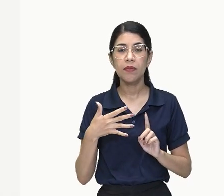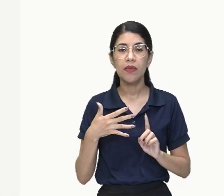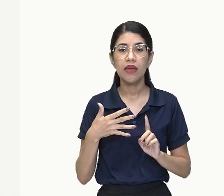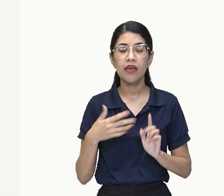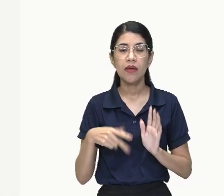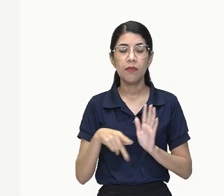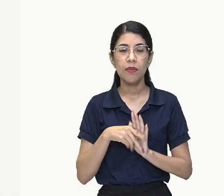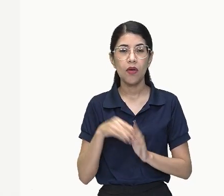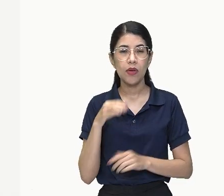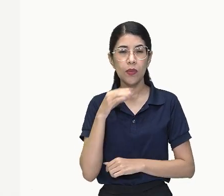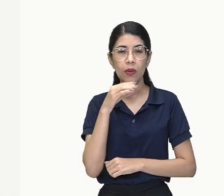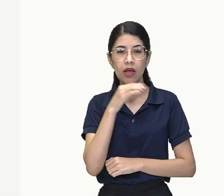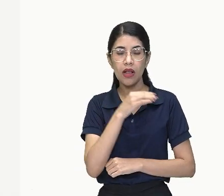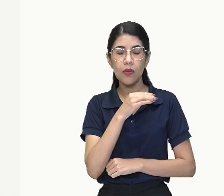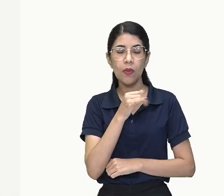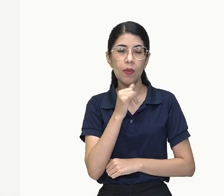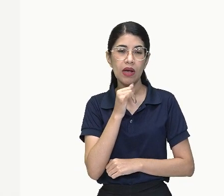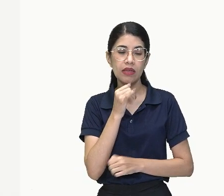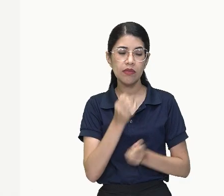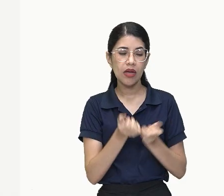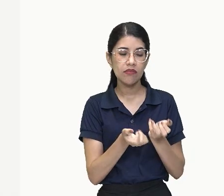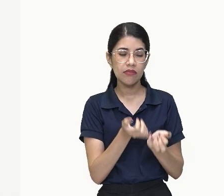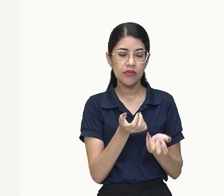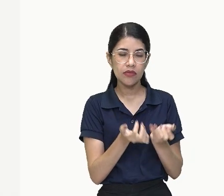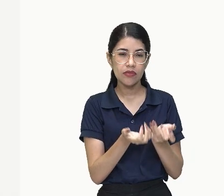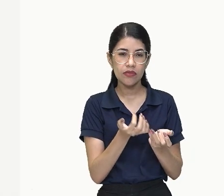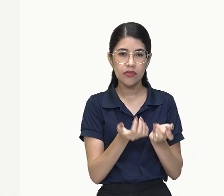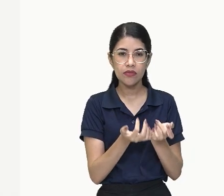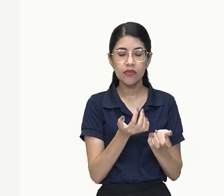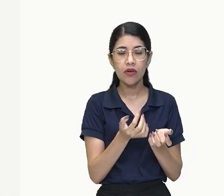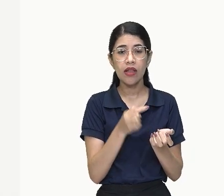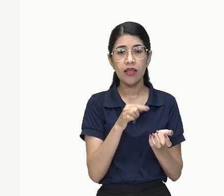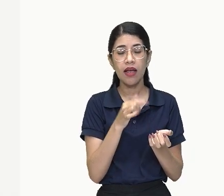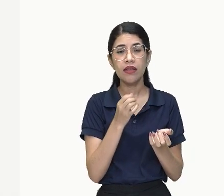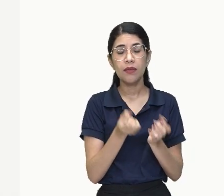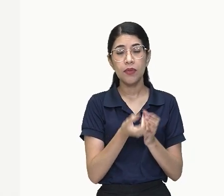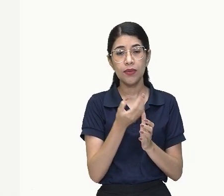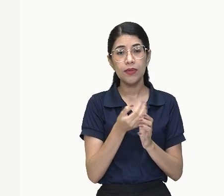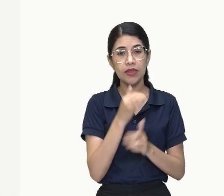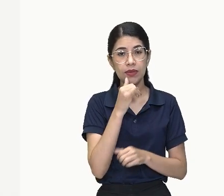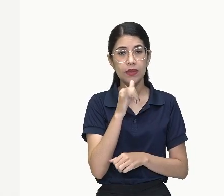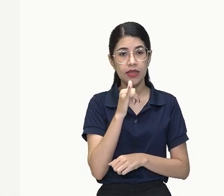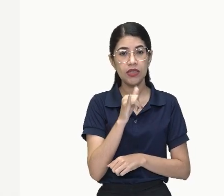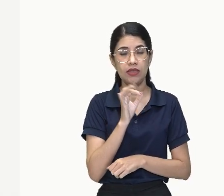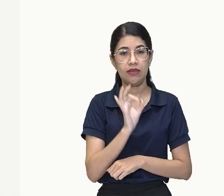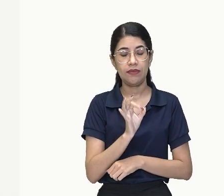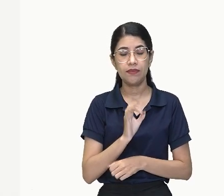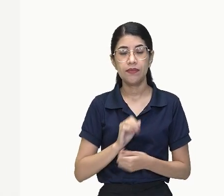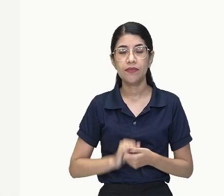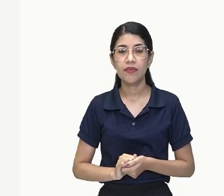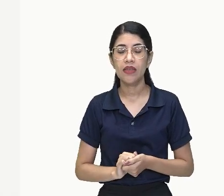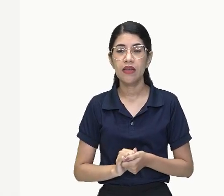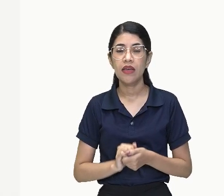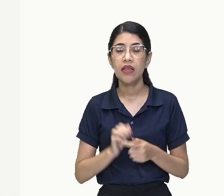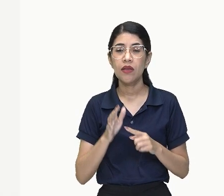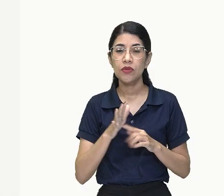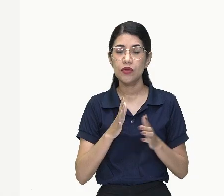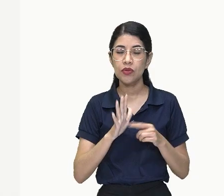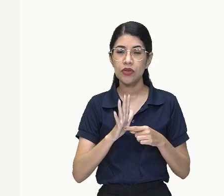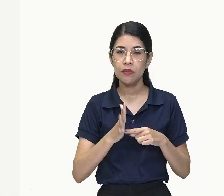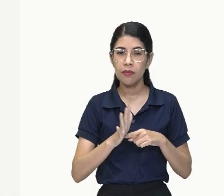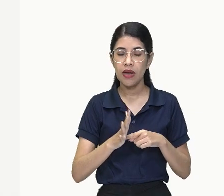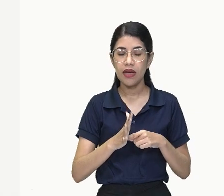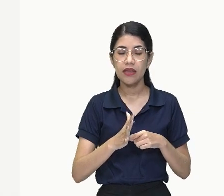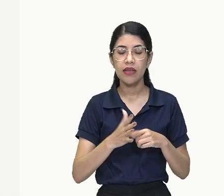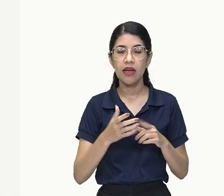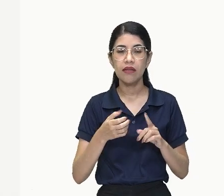do calor. Quando se queima algo, põe algo em combustão, isso gera calor. Então, isso é energia térmica. Então, a máquina térmica ela vai transformar essa